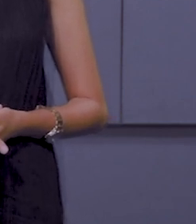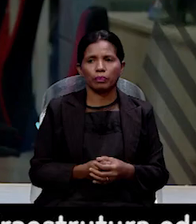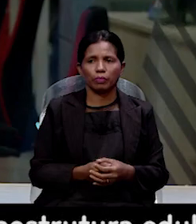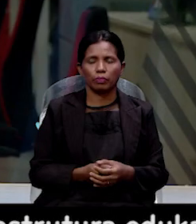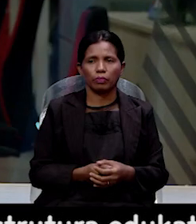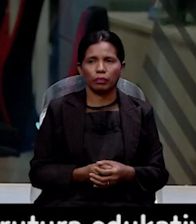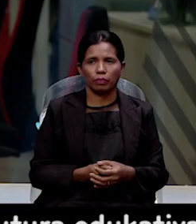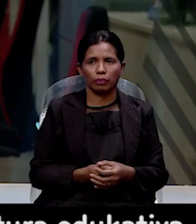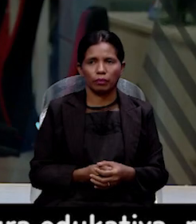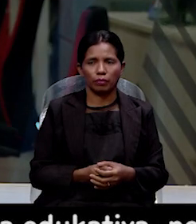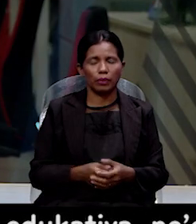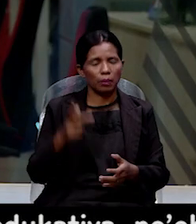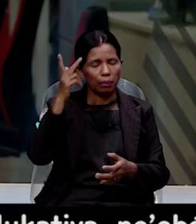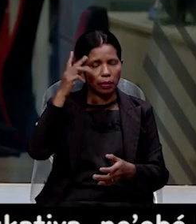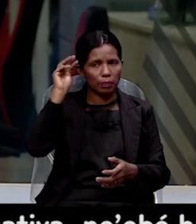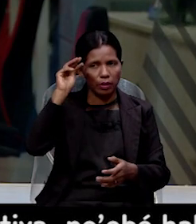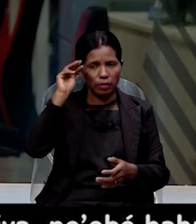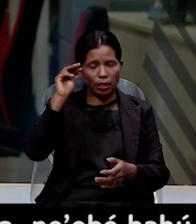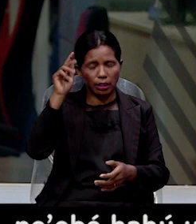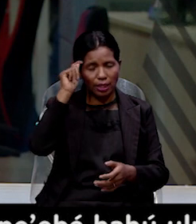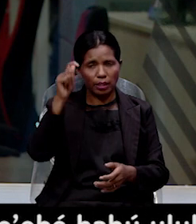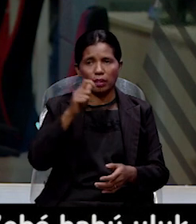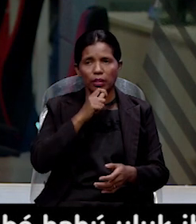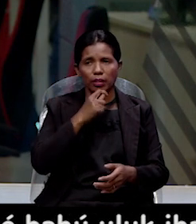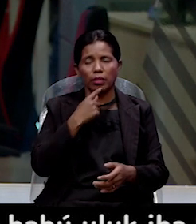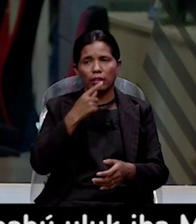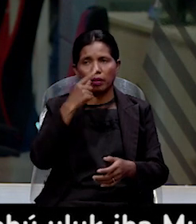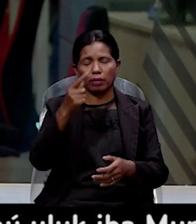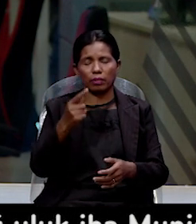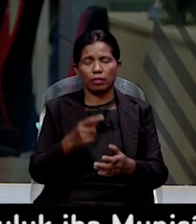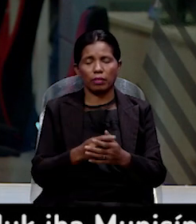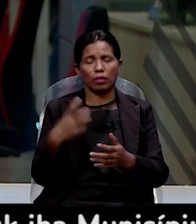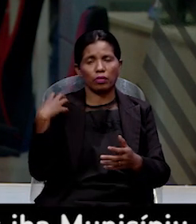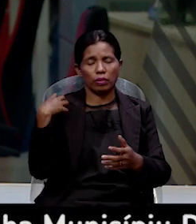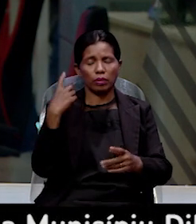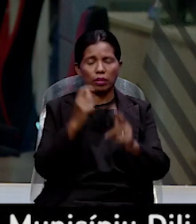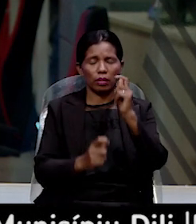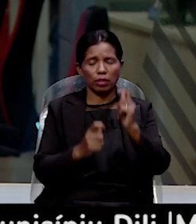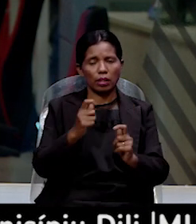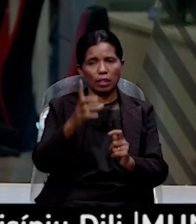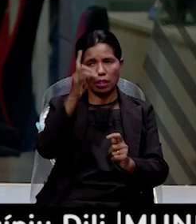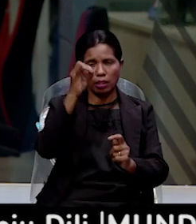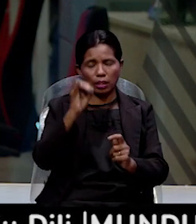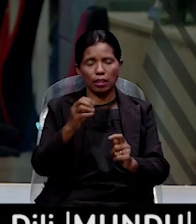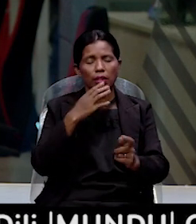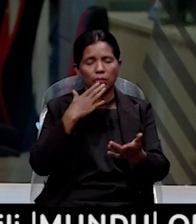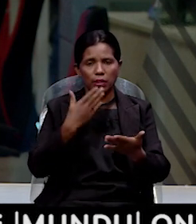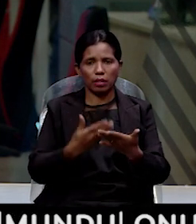Obrigada. Primeiro-ministro Taur Matan Ruak elogia edifisiu tribunal distrital di linha kualidade.